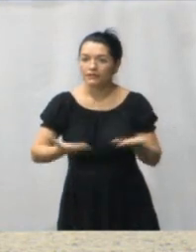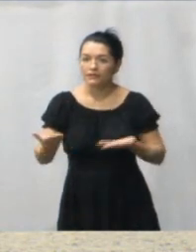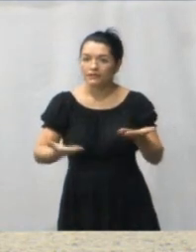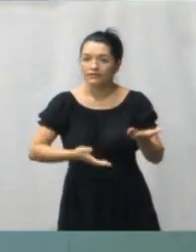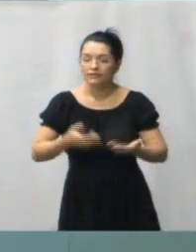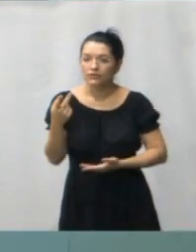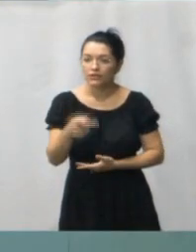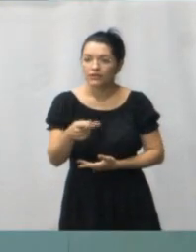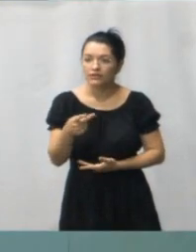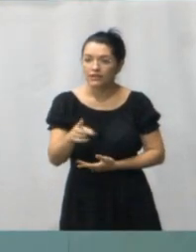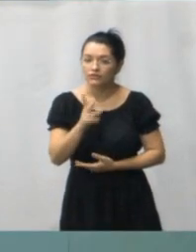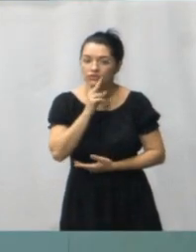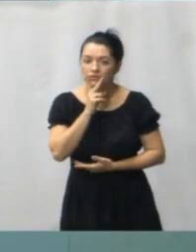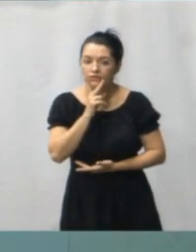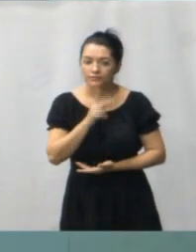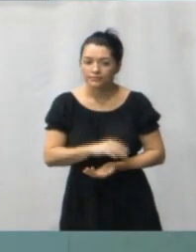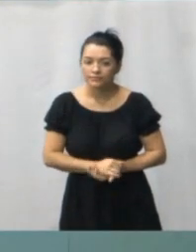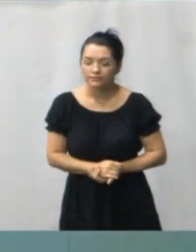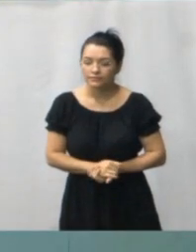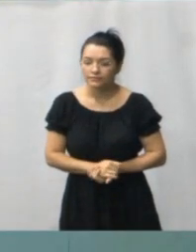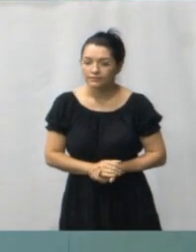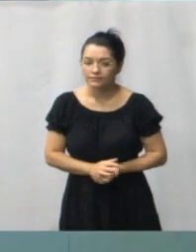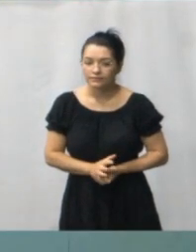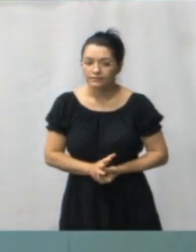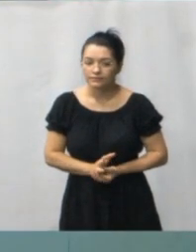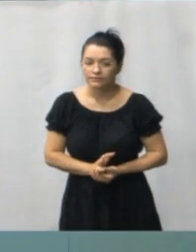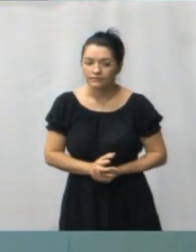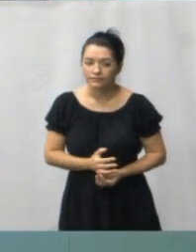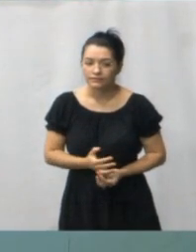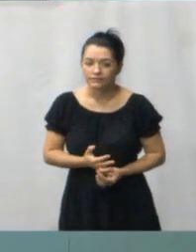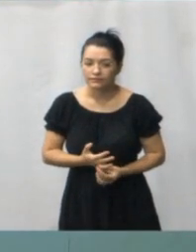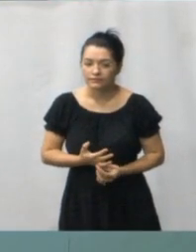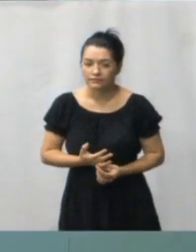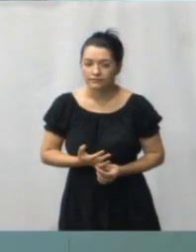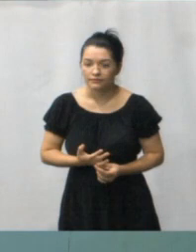Vai, não. Vai, Luiz. Vai, Duda. Bora, Luiz.